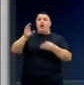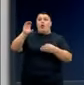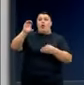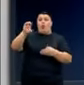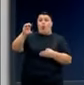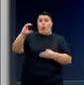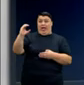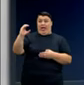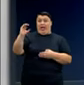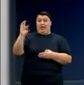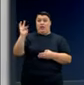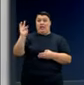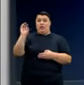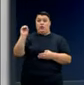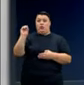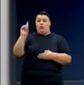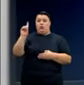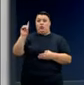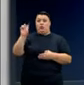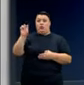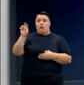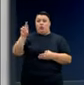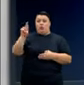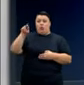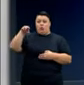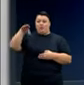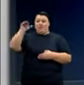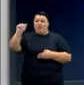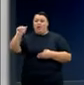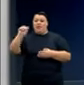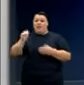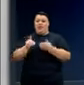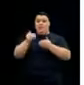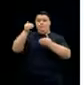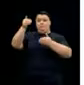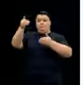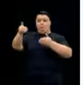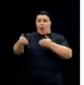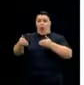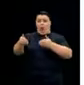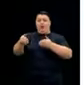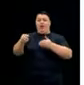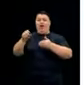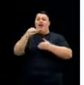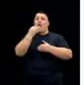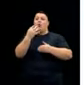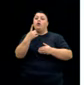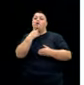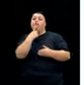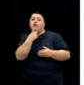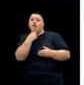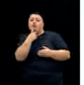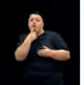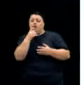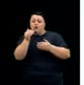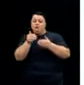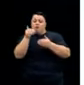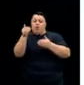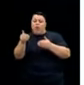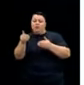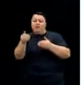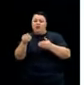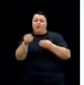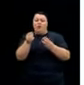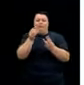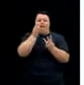ecto, que é a parte em vermelho, que é a parte mais externa da gástrula. Então, cada folheto